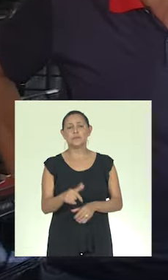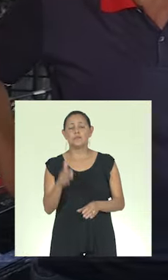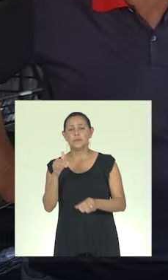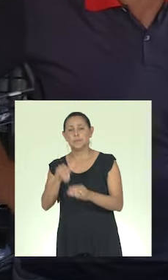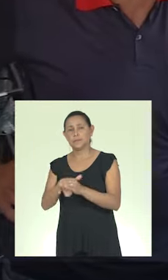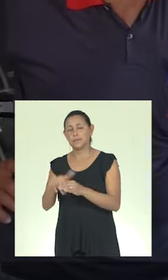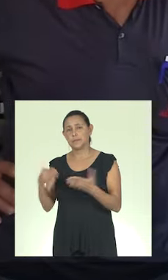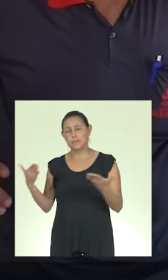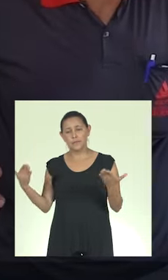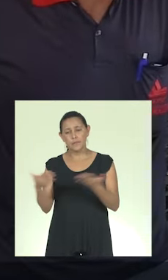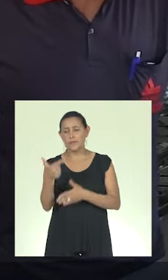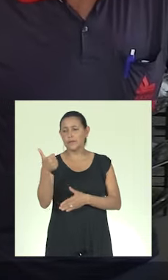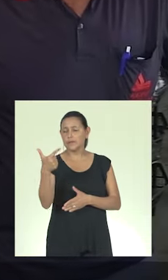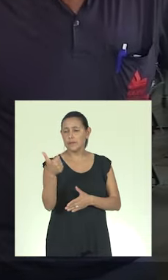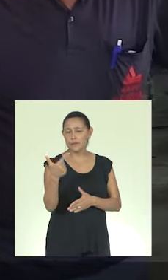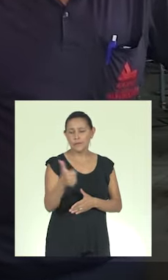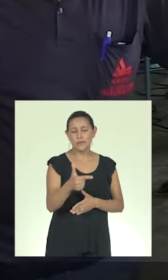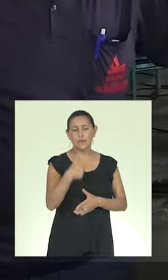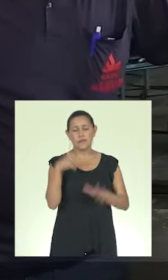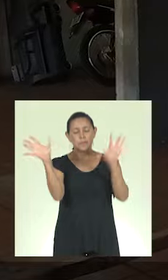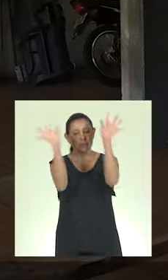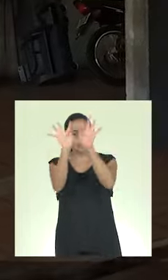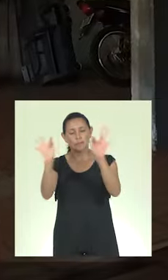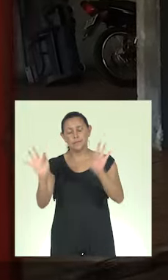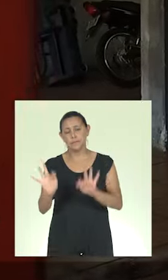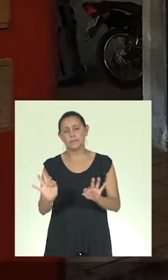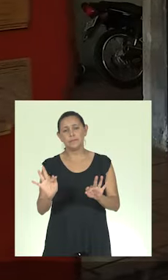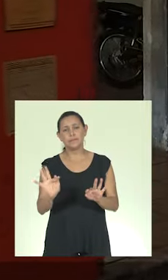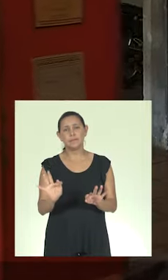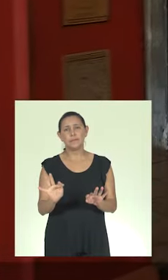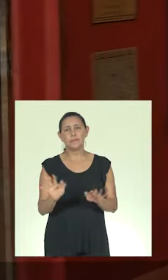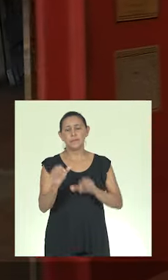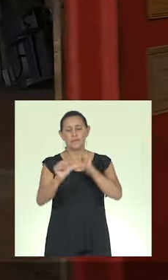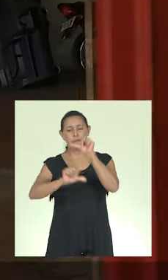ser feliz, a mudança pra